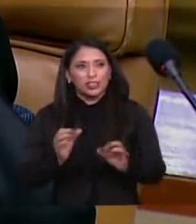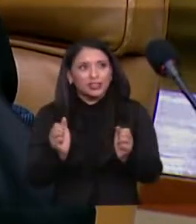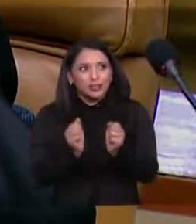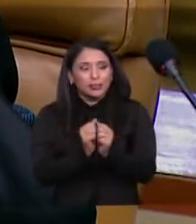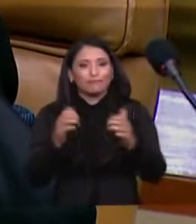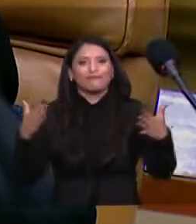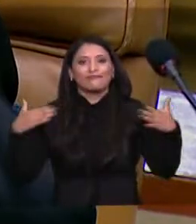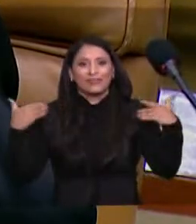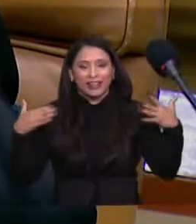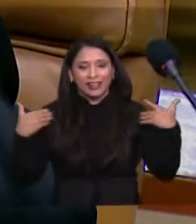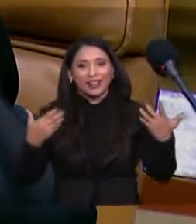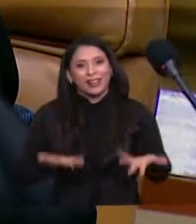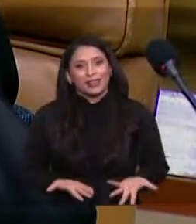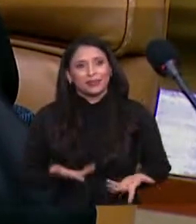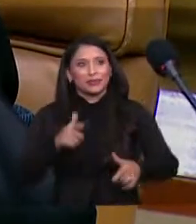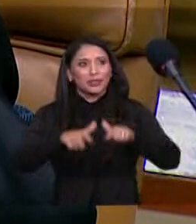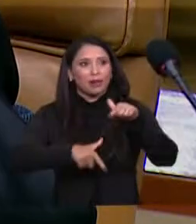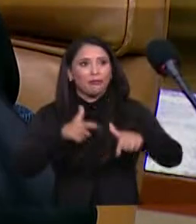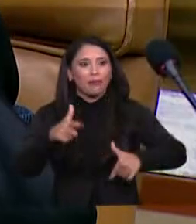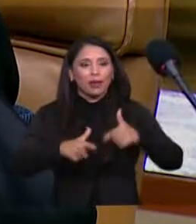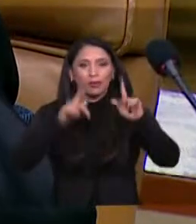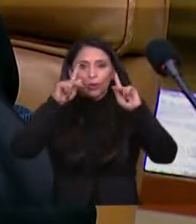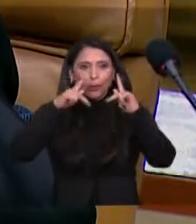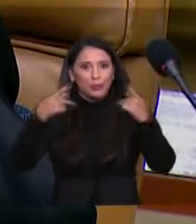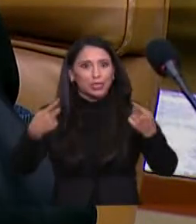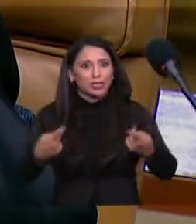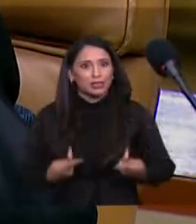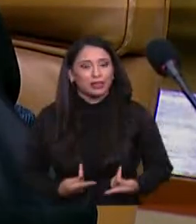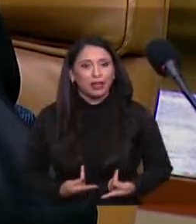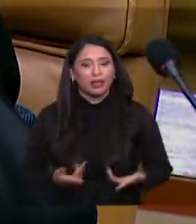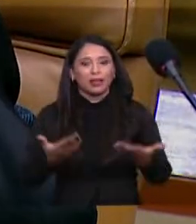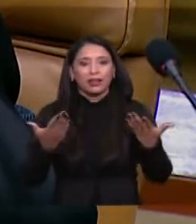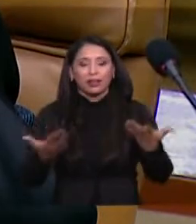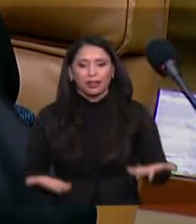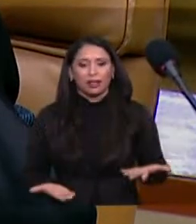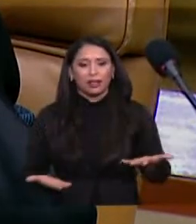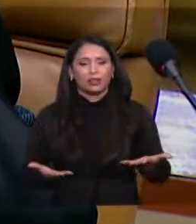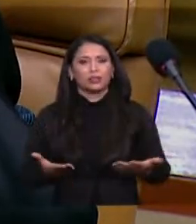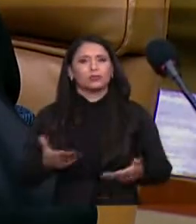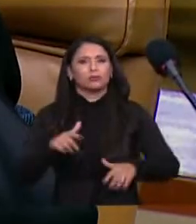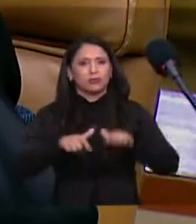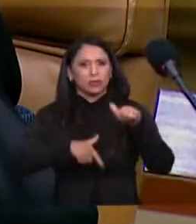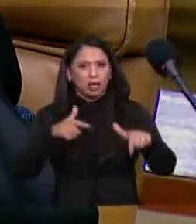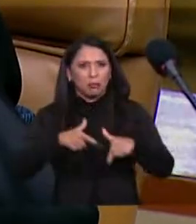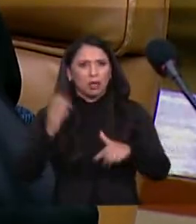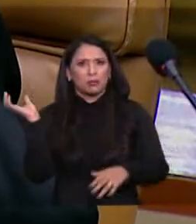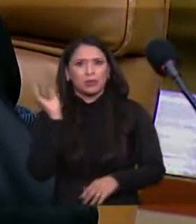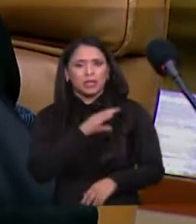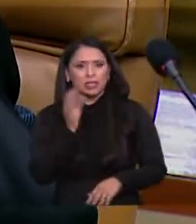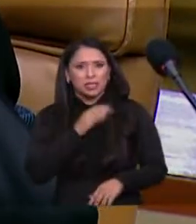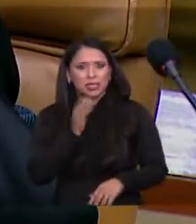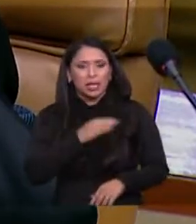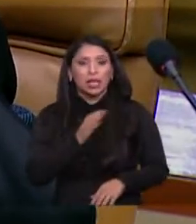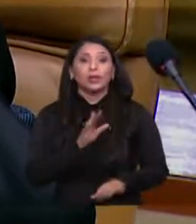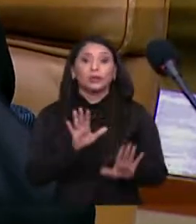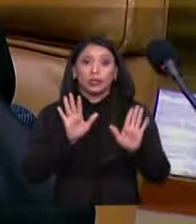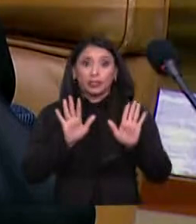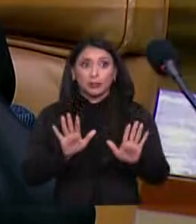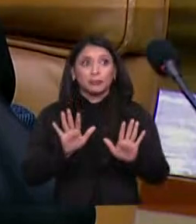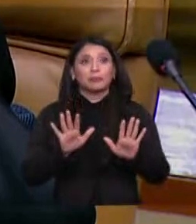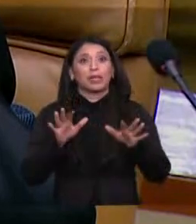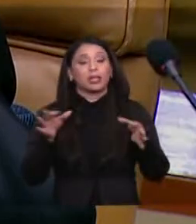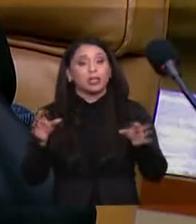humanidade para uma prestação jurisdicional célula e ágil e antes de tudo justo